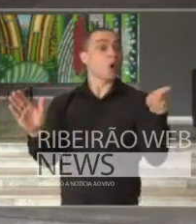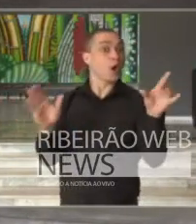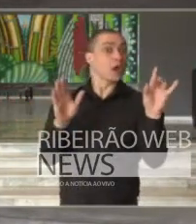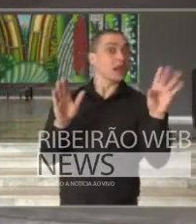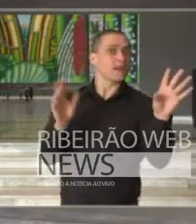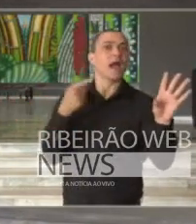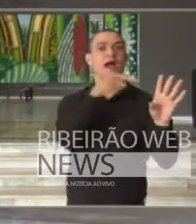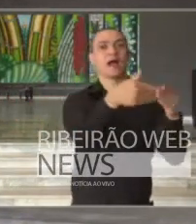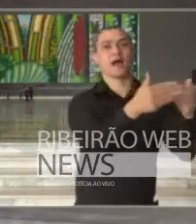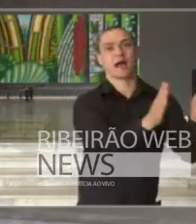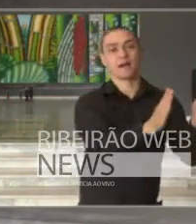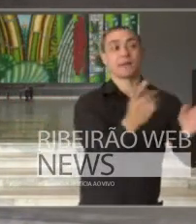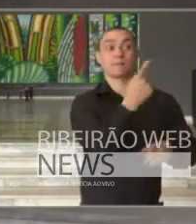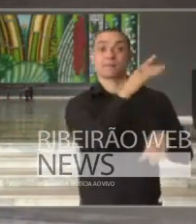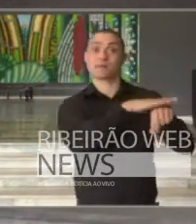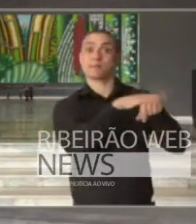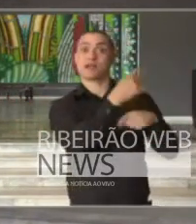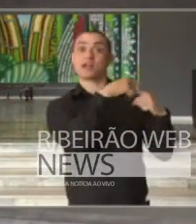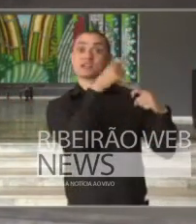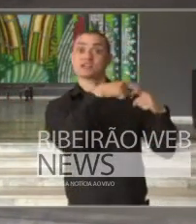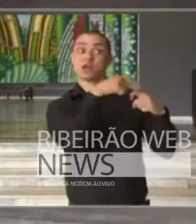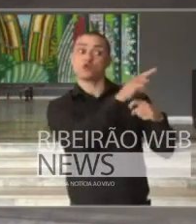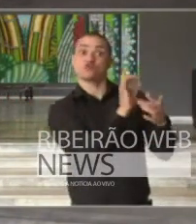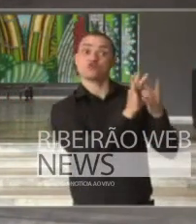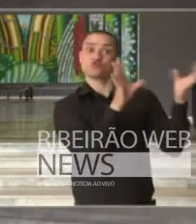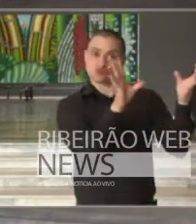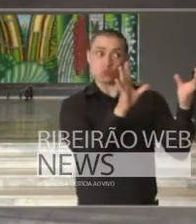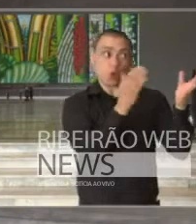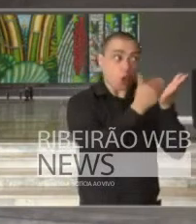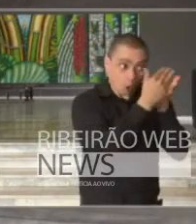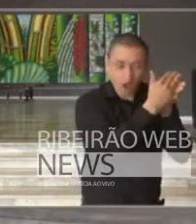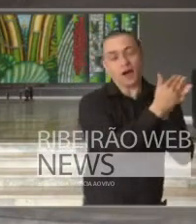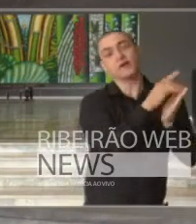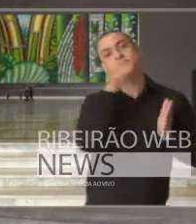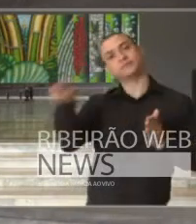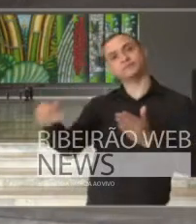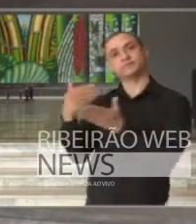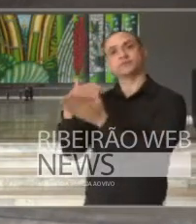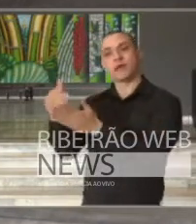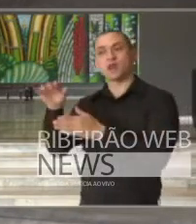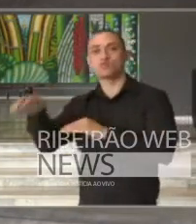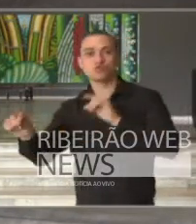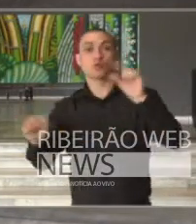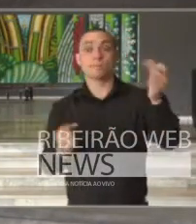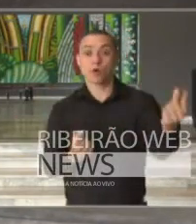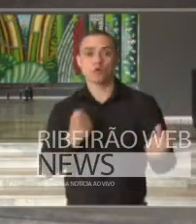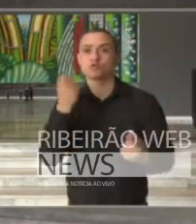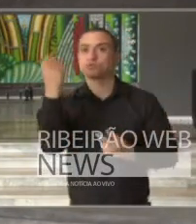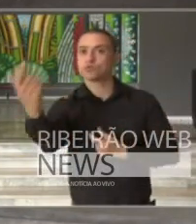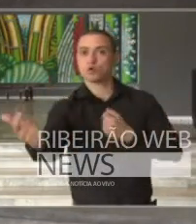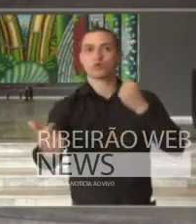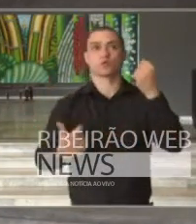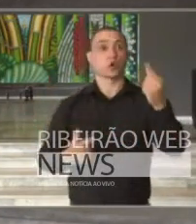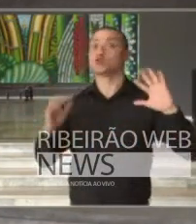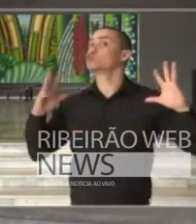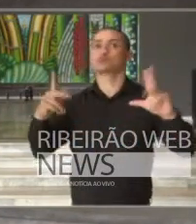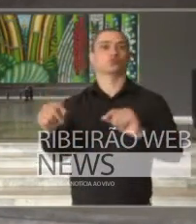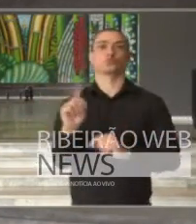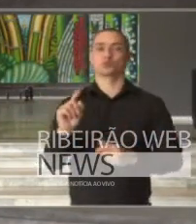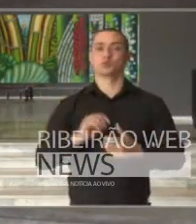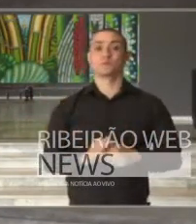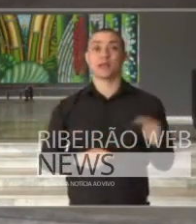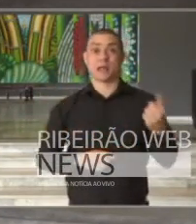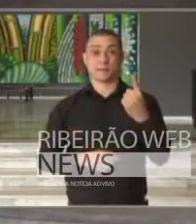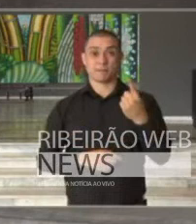houver determinado tipo de liberação, nós poderemos começar então a liberar a educação infantil. E aí, o primeiro